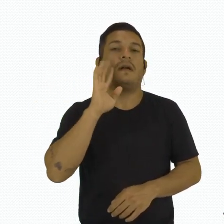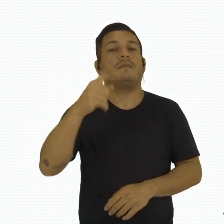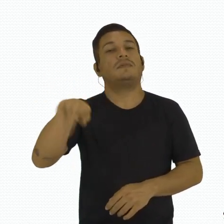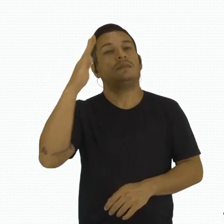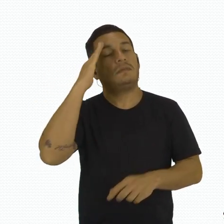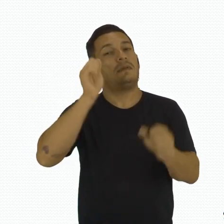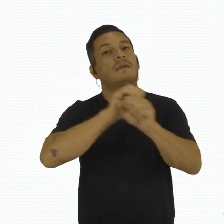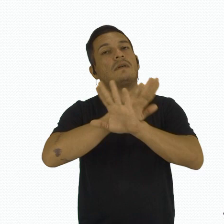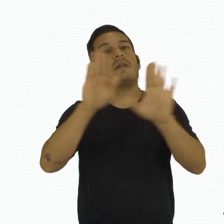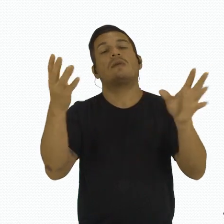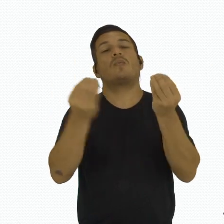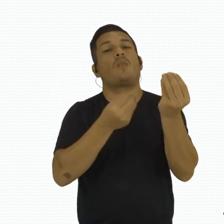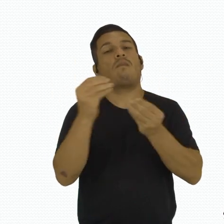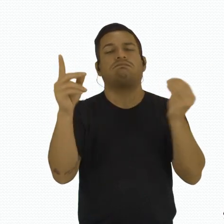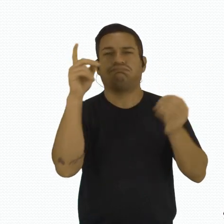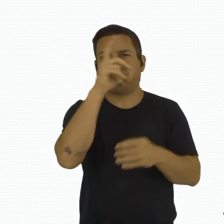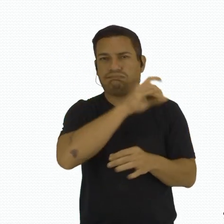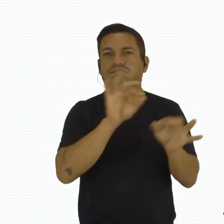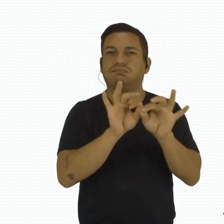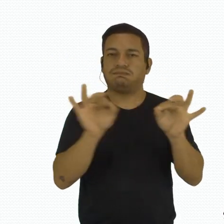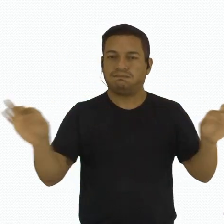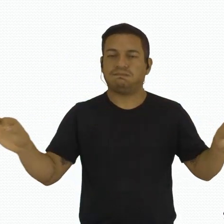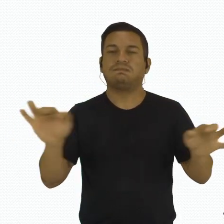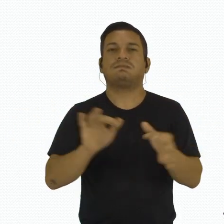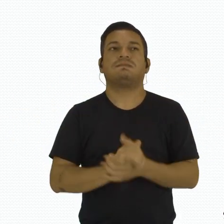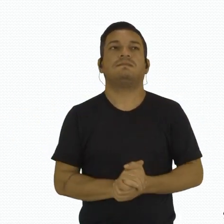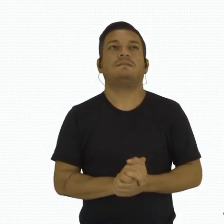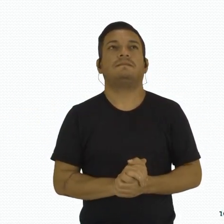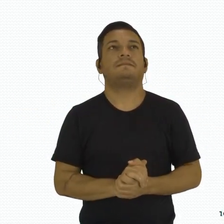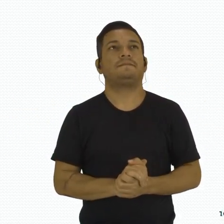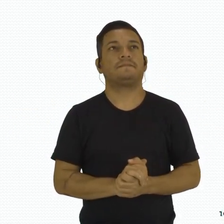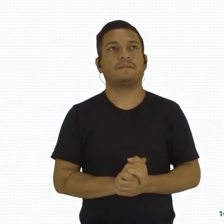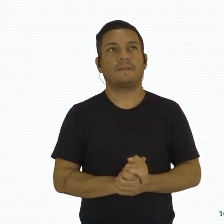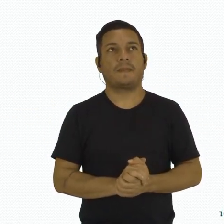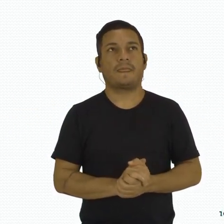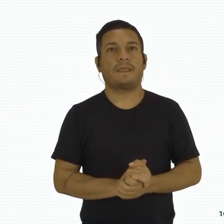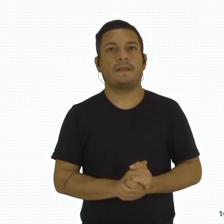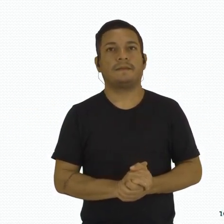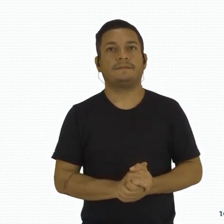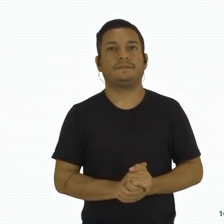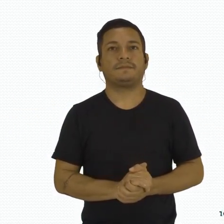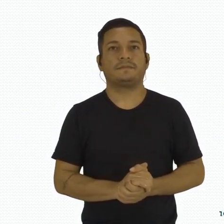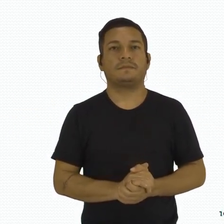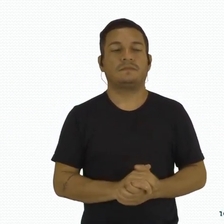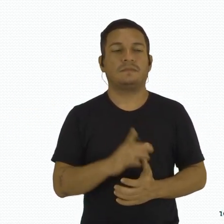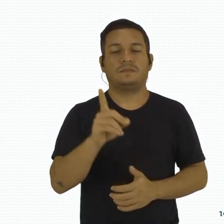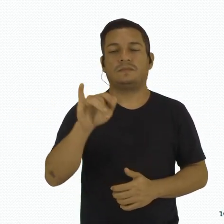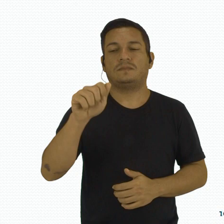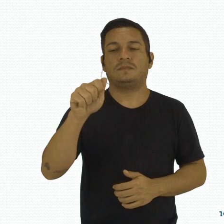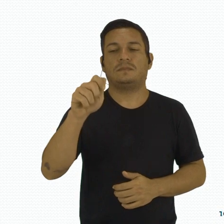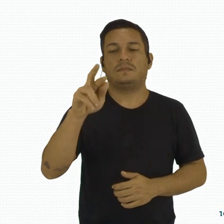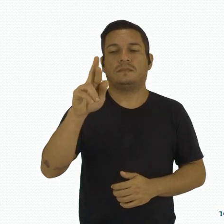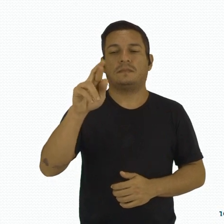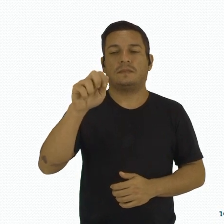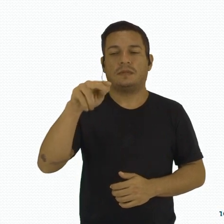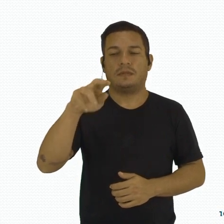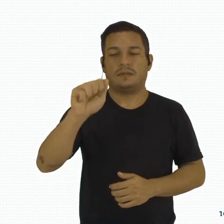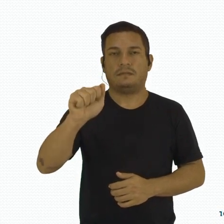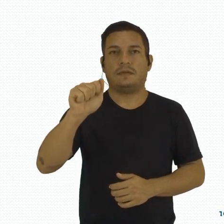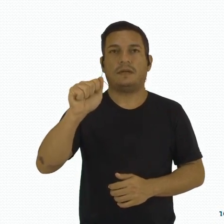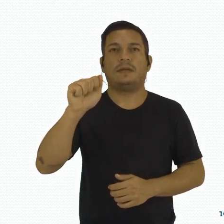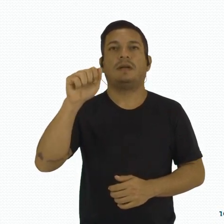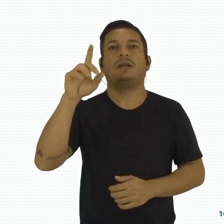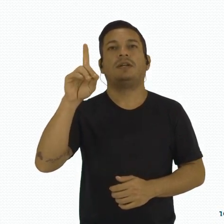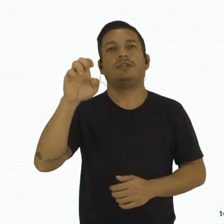a complexidade dessa reta aí numérica, certo? Diagrama de Venn, né? Aquela forma que você tem de